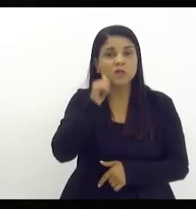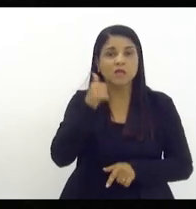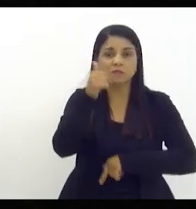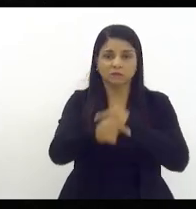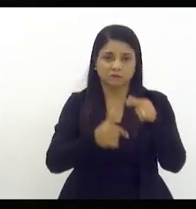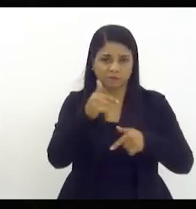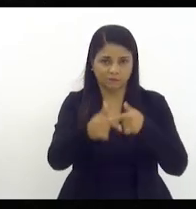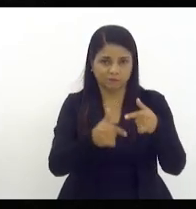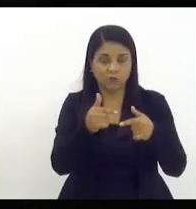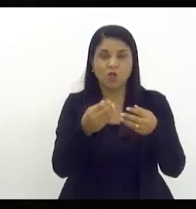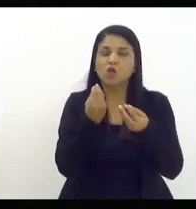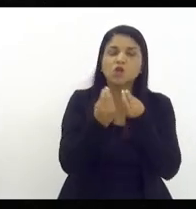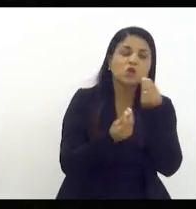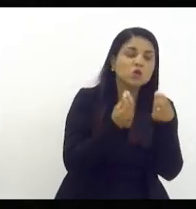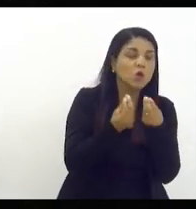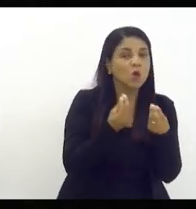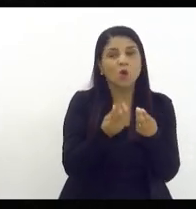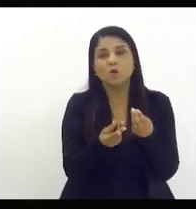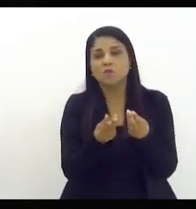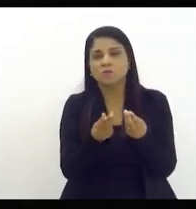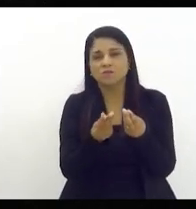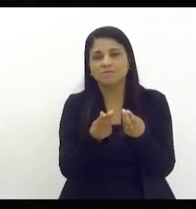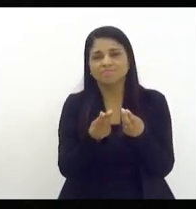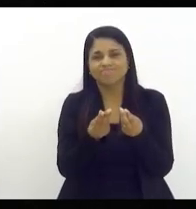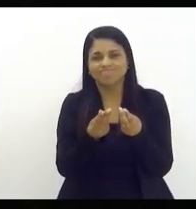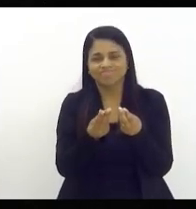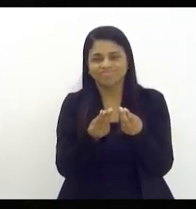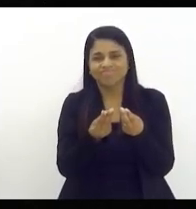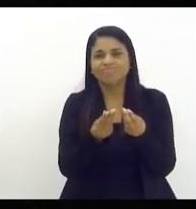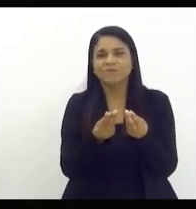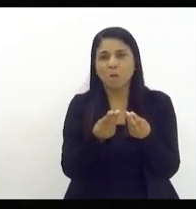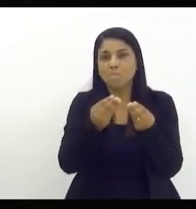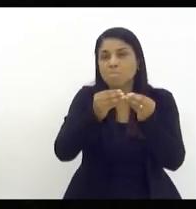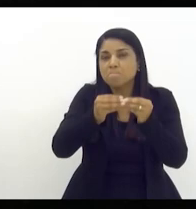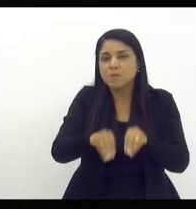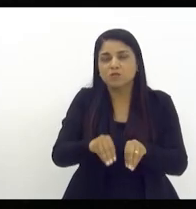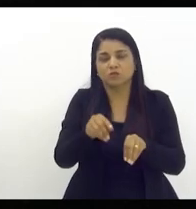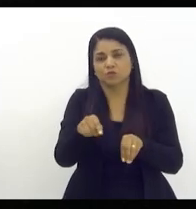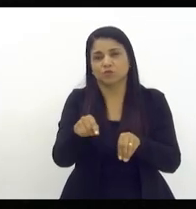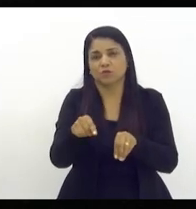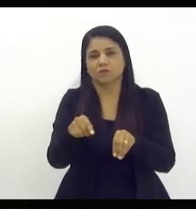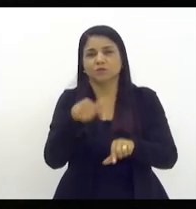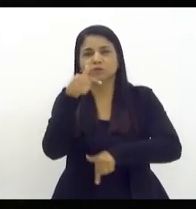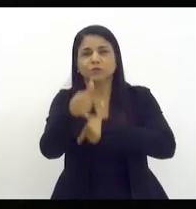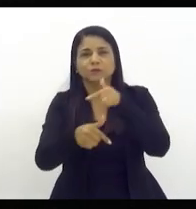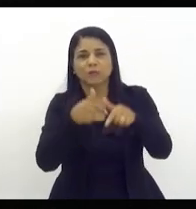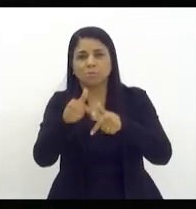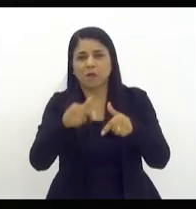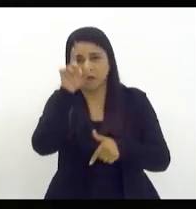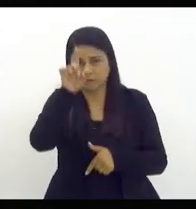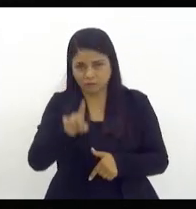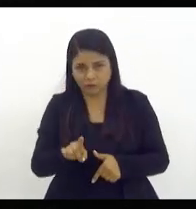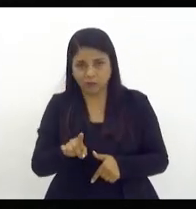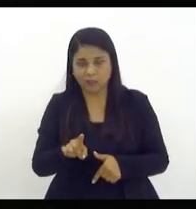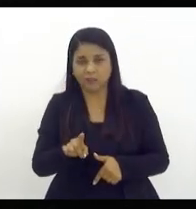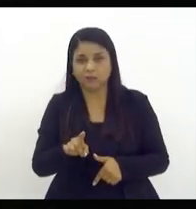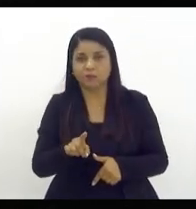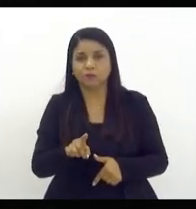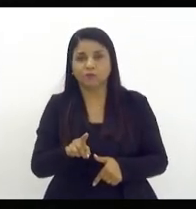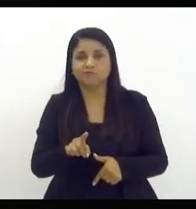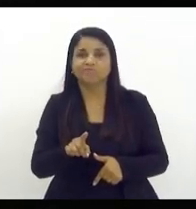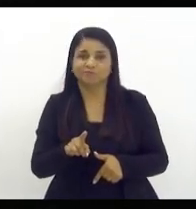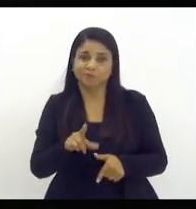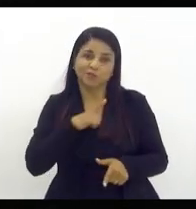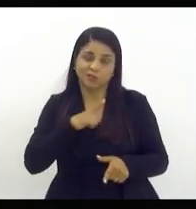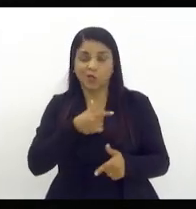isso. Como elas são violentadas no seu direito trabalhista, no sentido de que os